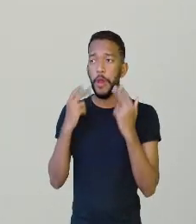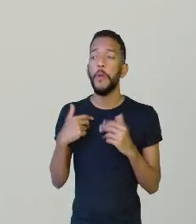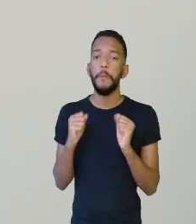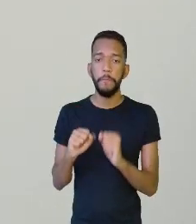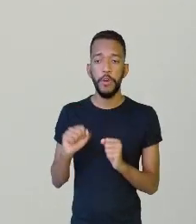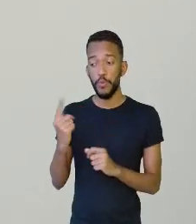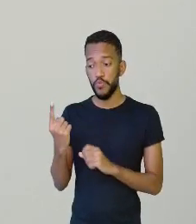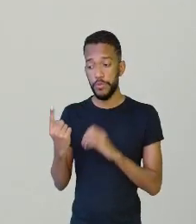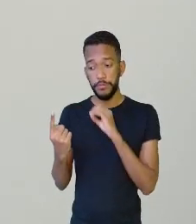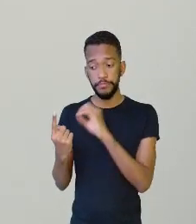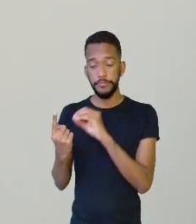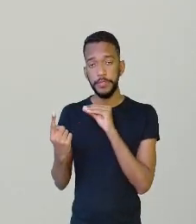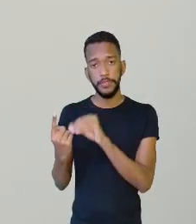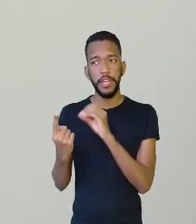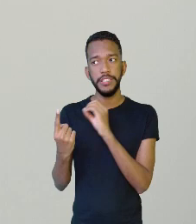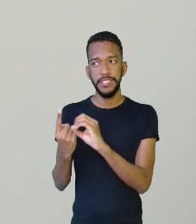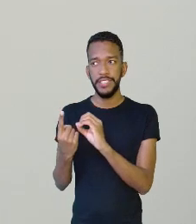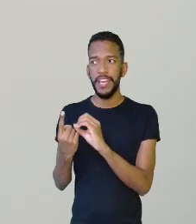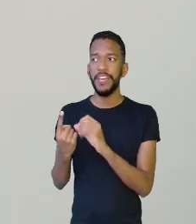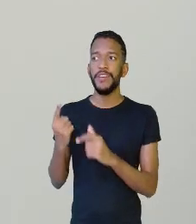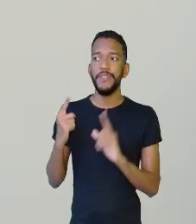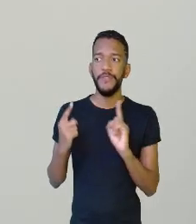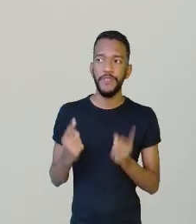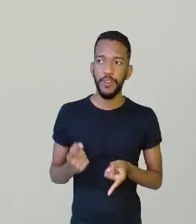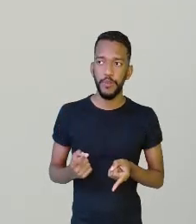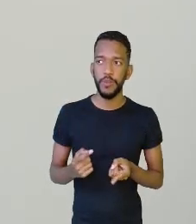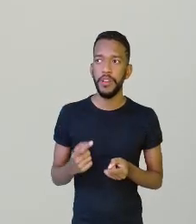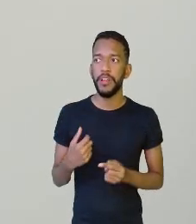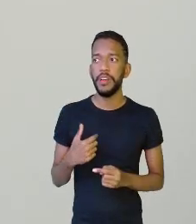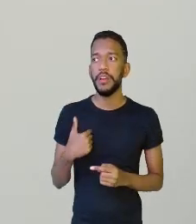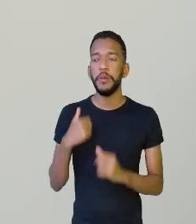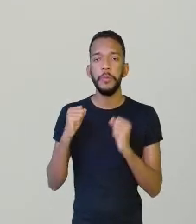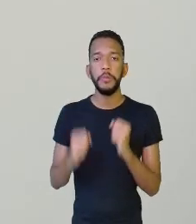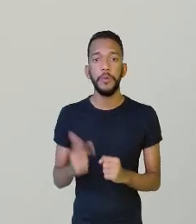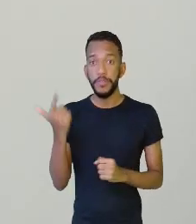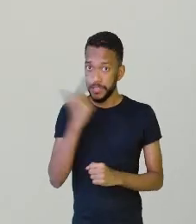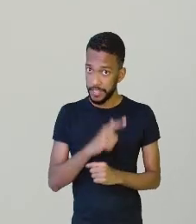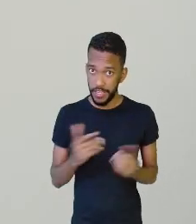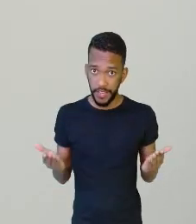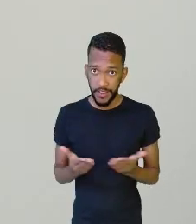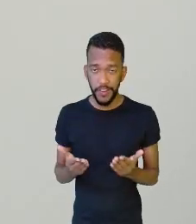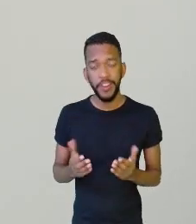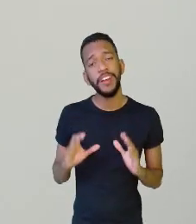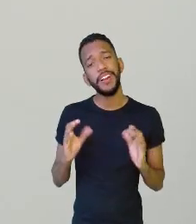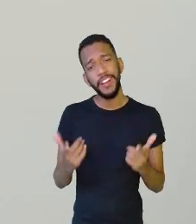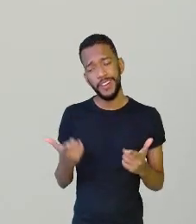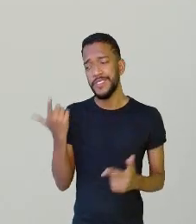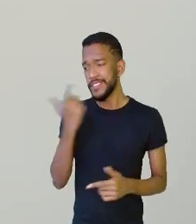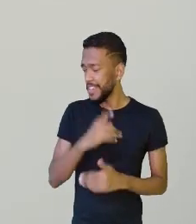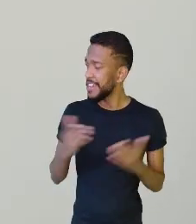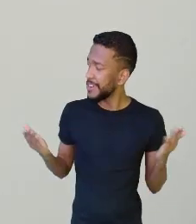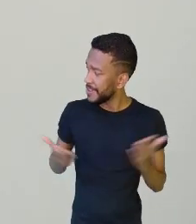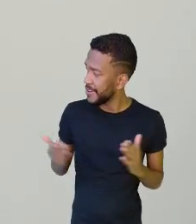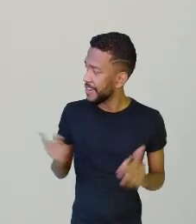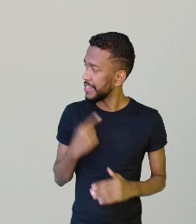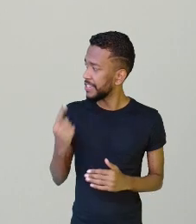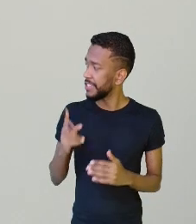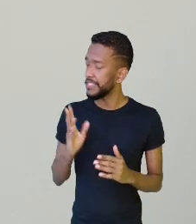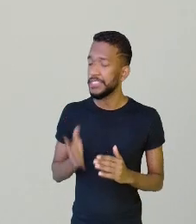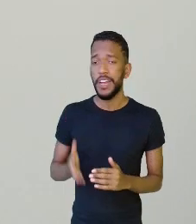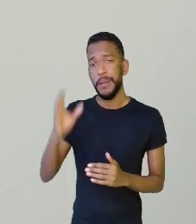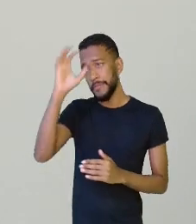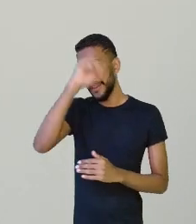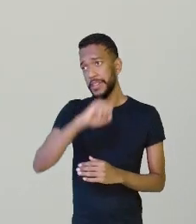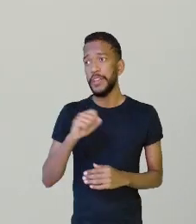vou acrescentar o 0 e a vírgula. Será que eu consigo agora? Claro que consegue. A gente já aprendeu que